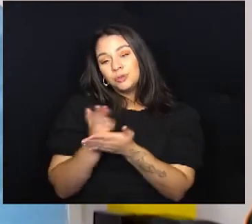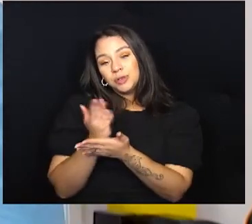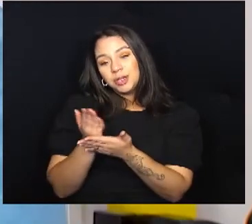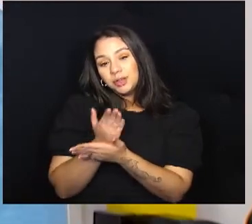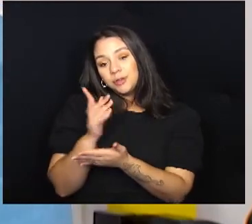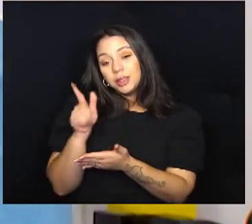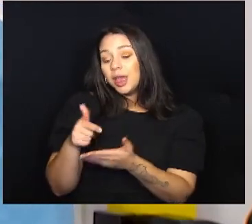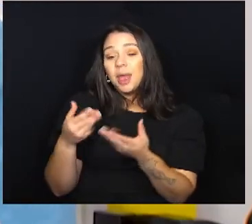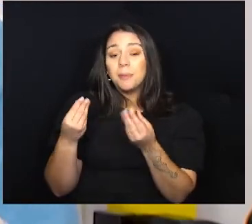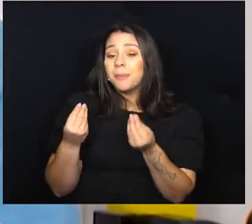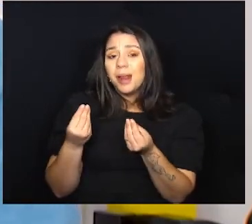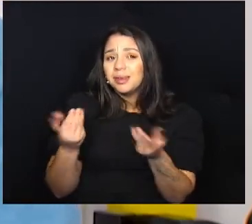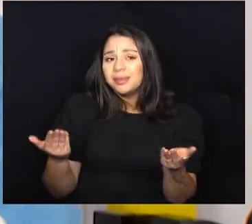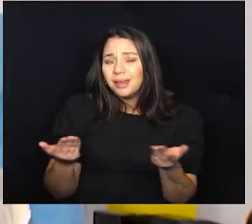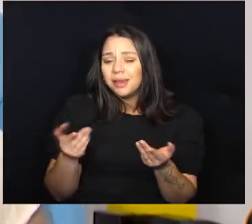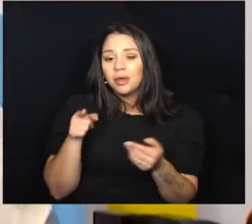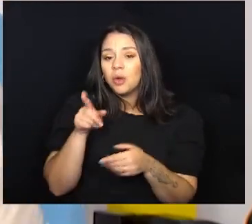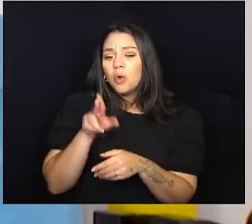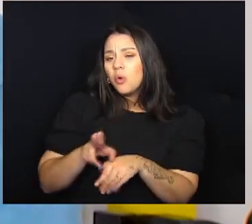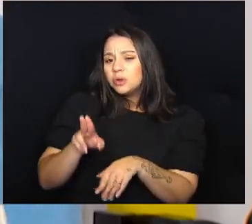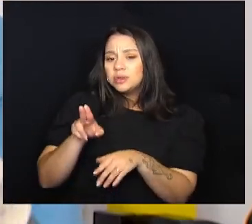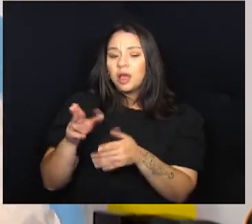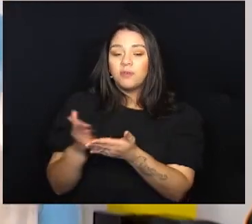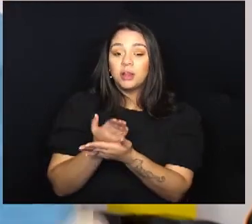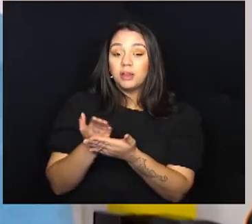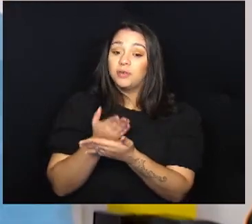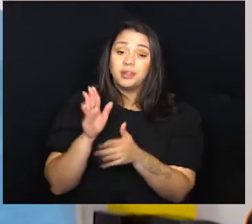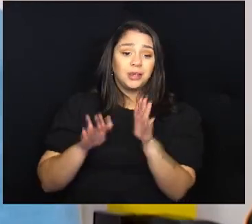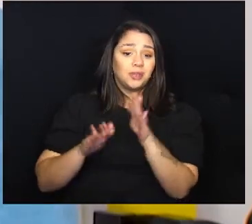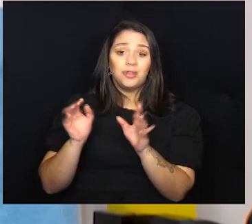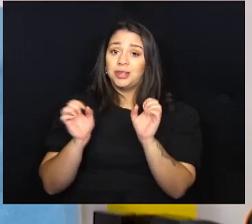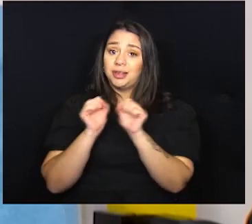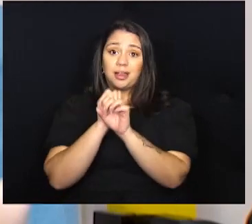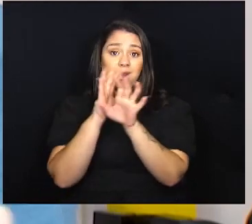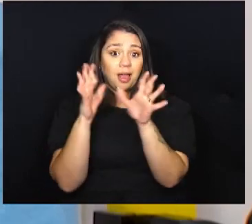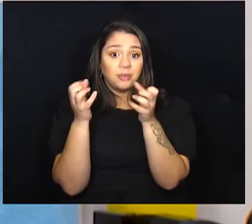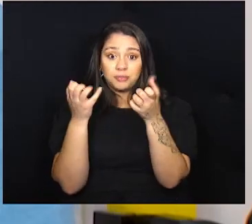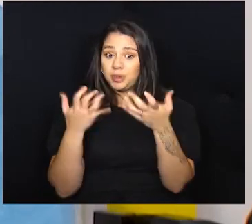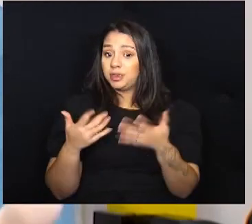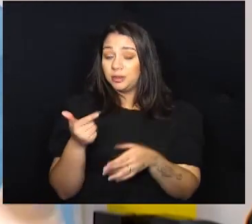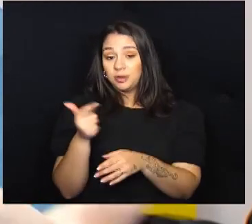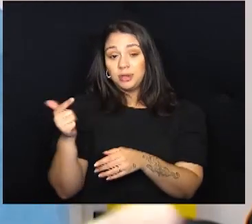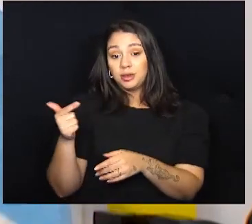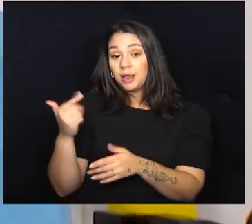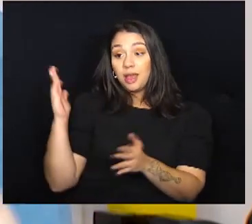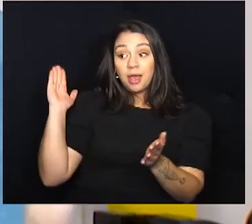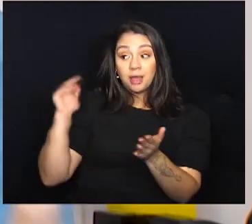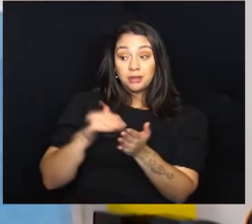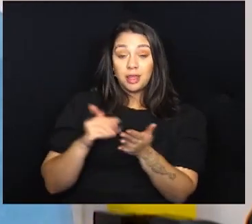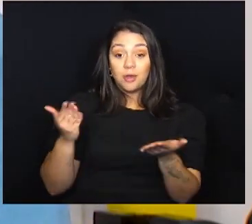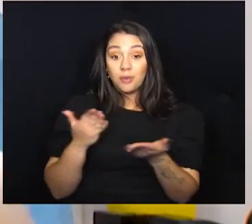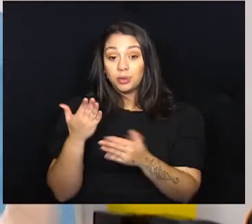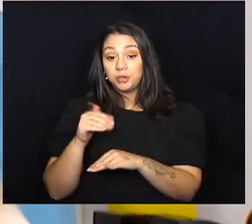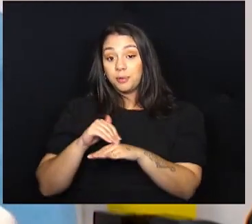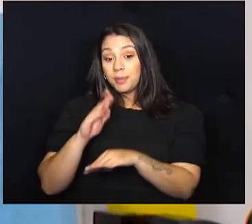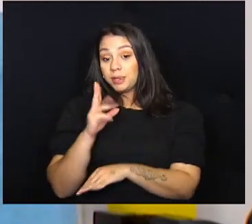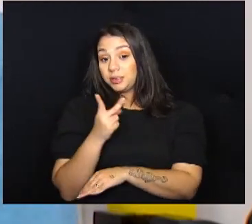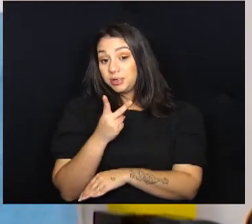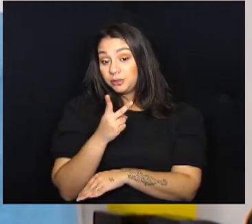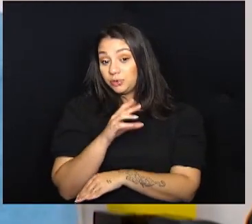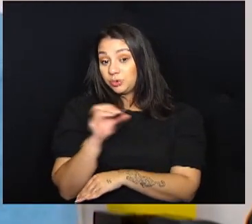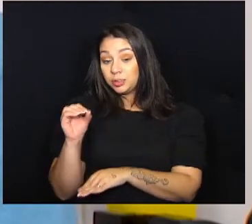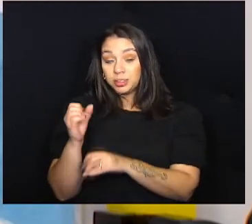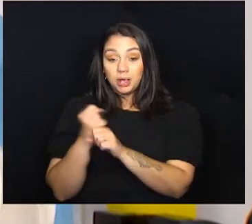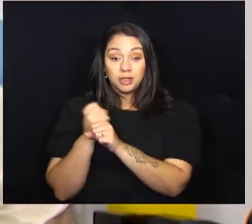para que eles serviam naqueles momentos, o que nem sempre está muito claro até hoje, já que são mais de 200 anos de produção